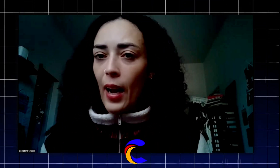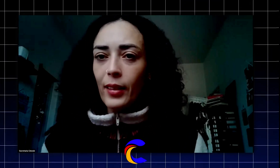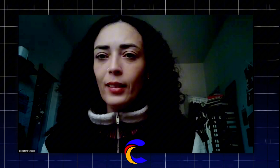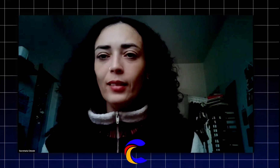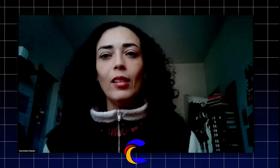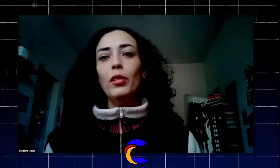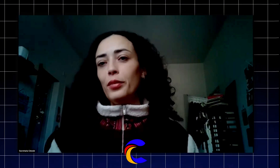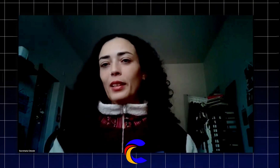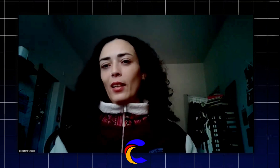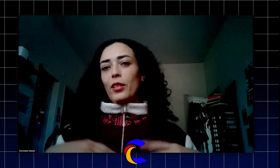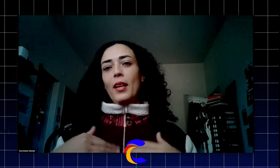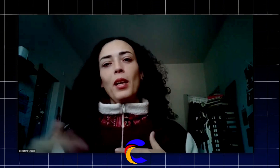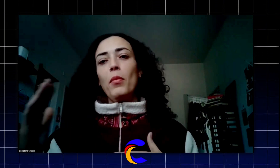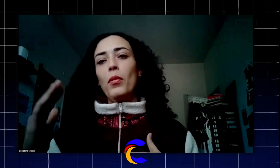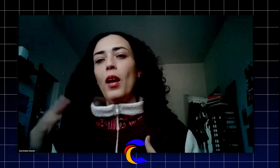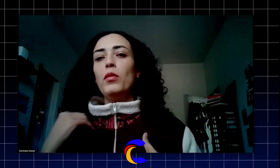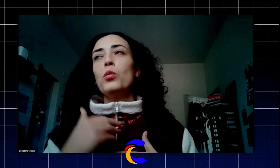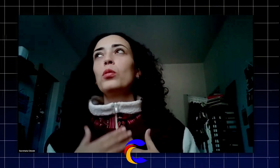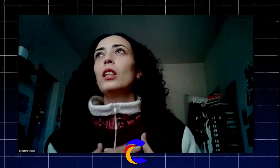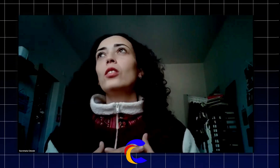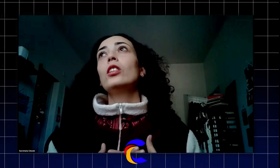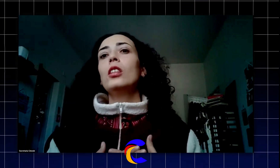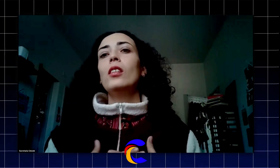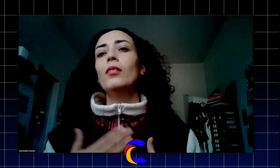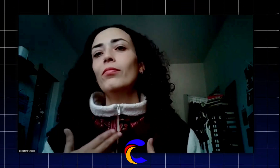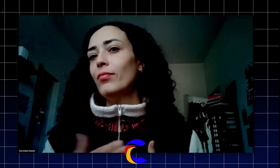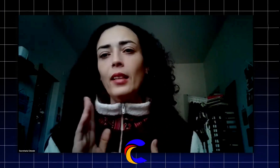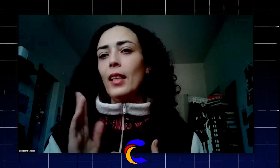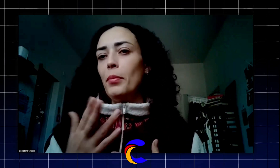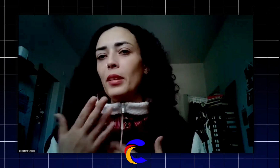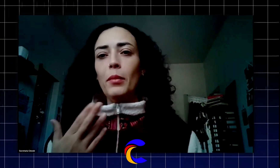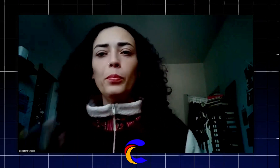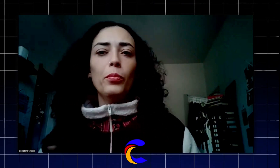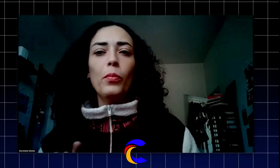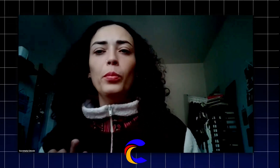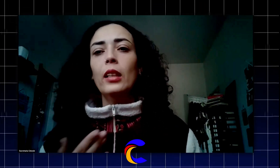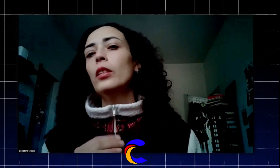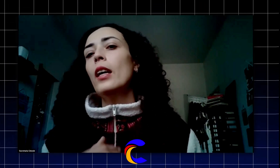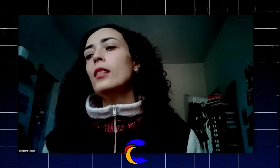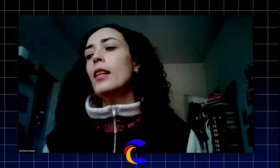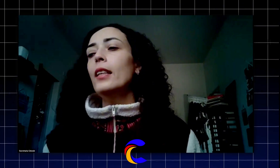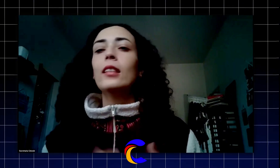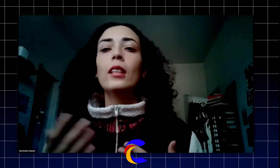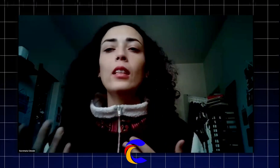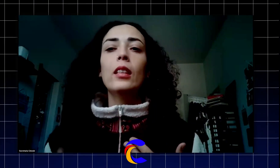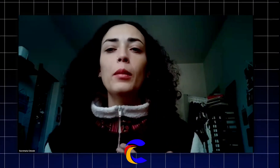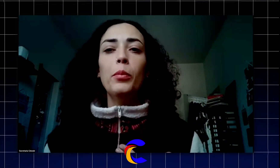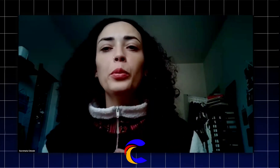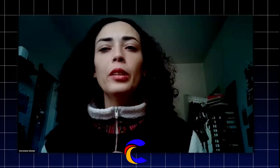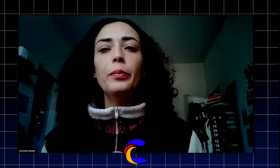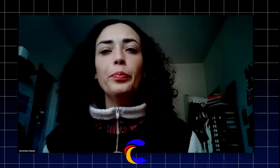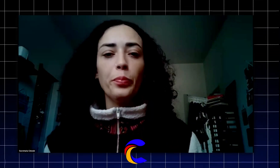surgindo sinais, então eu sempre, é um estudo que a gente está sempre assim, buscando, né? Sinais